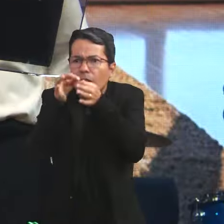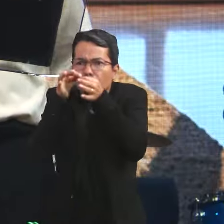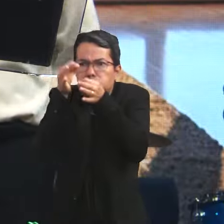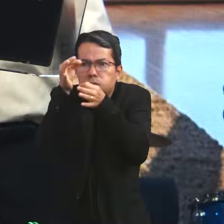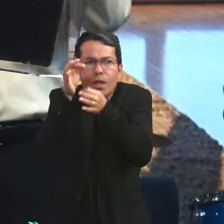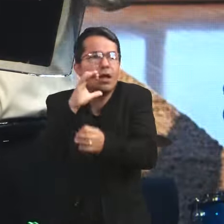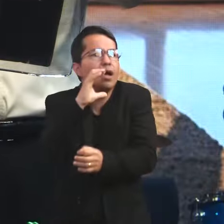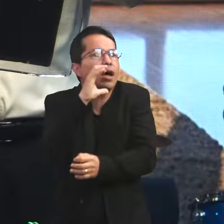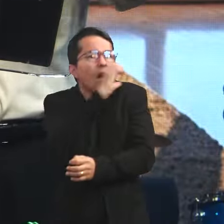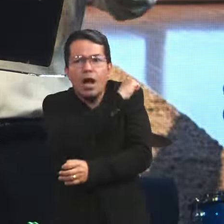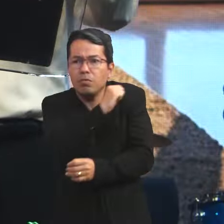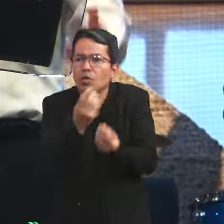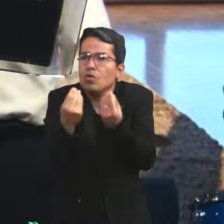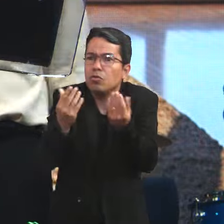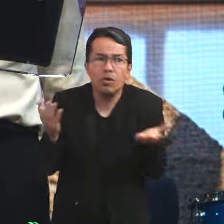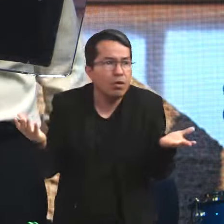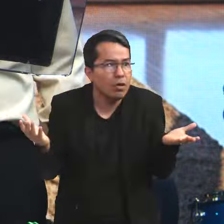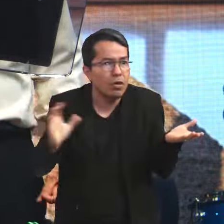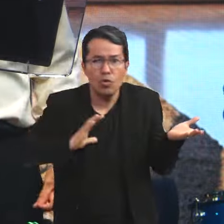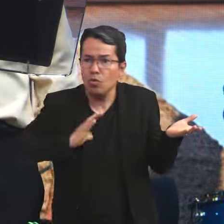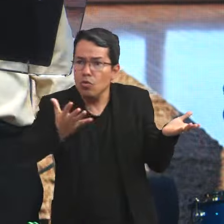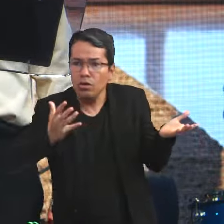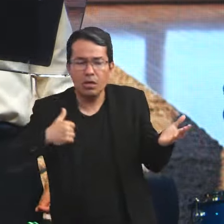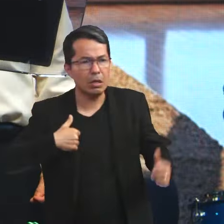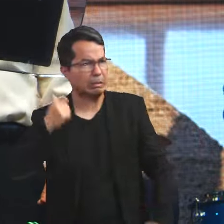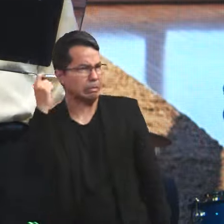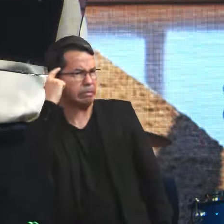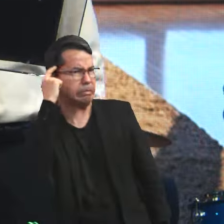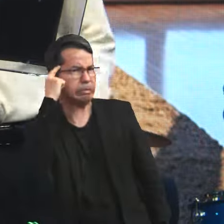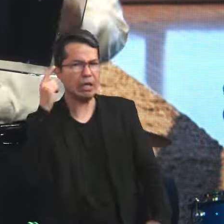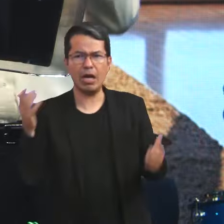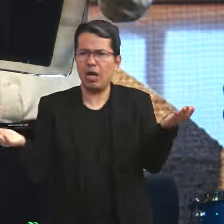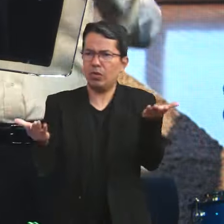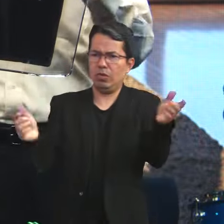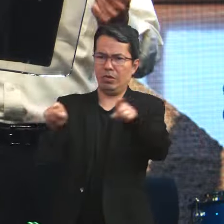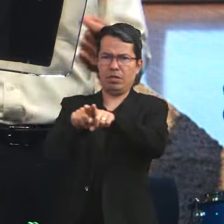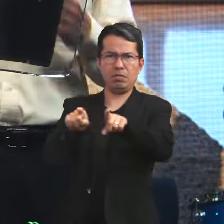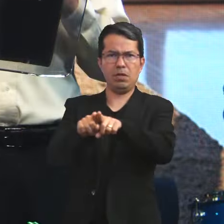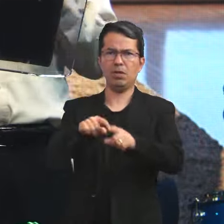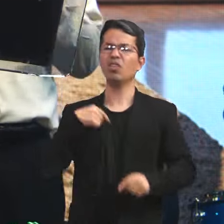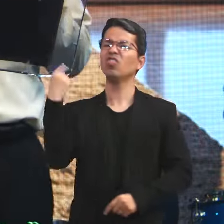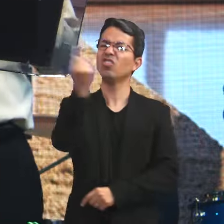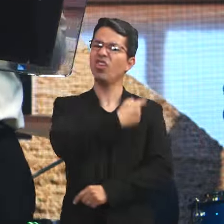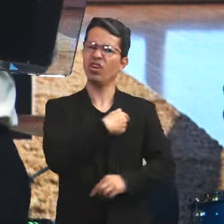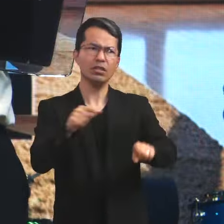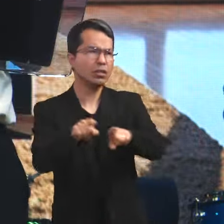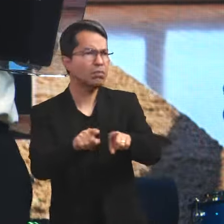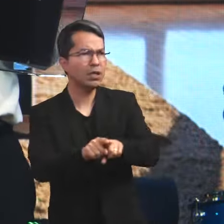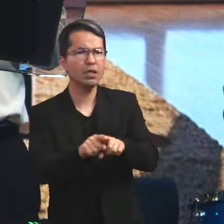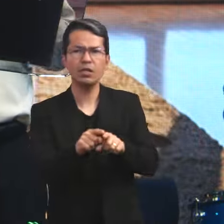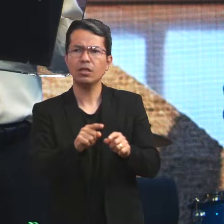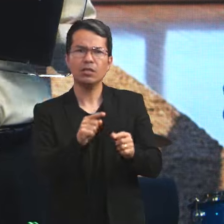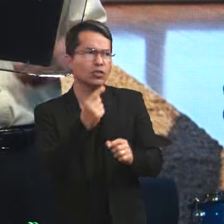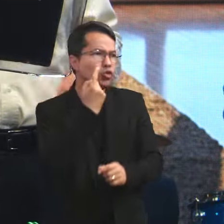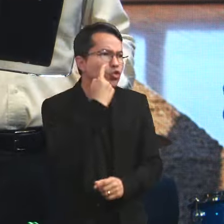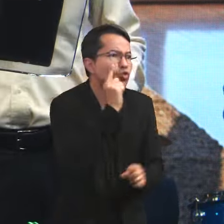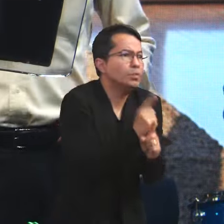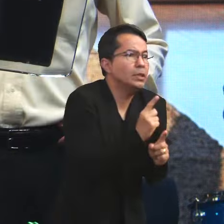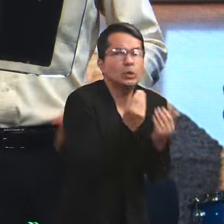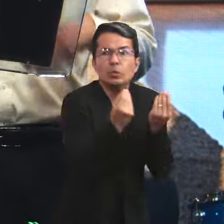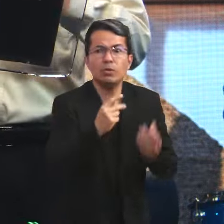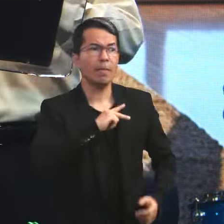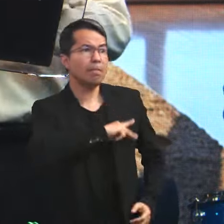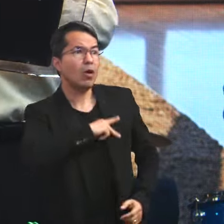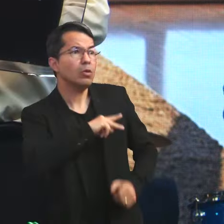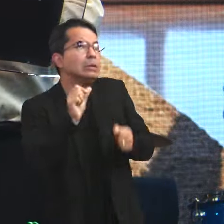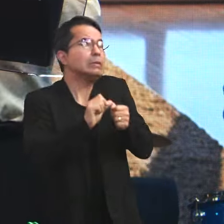de tempoo a penso a pensar secreto Qual foi o segredo desse